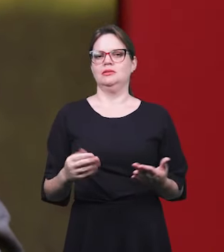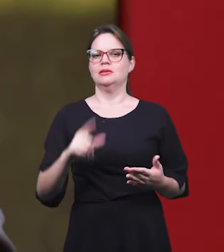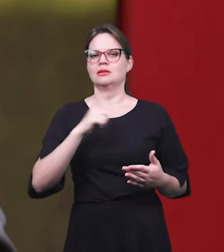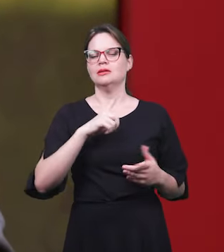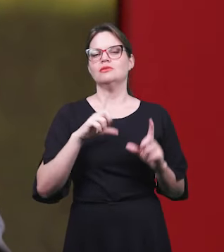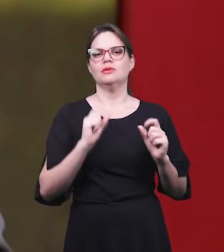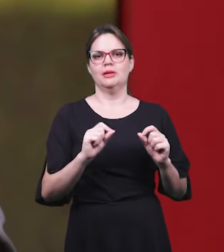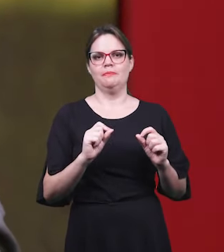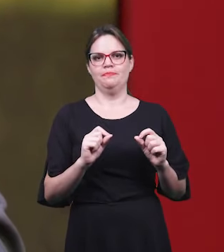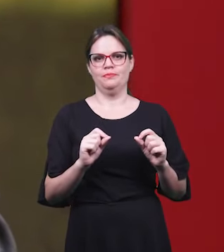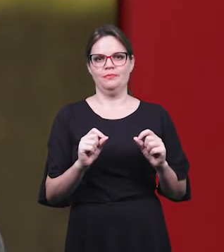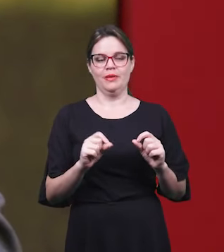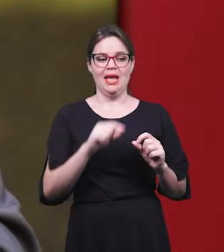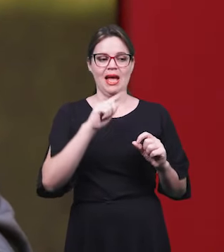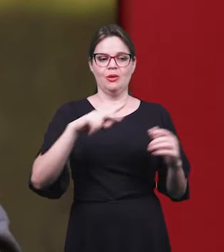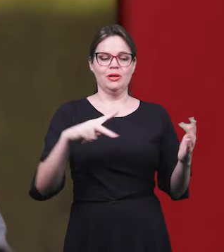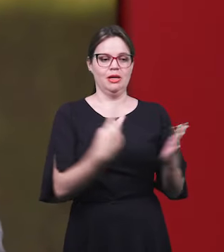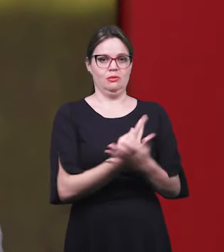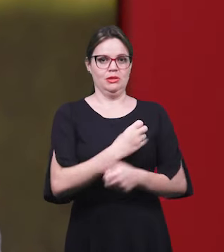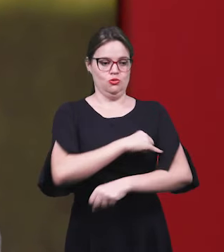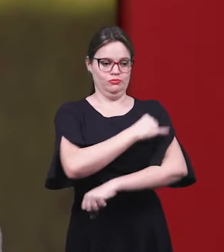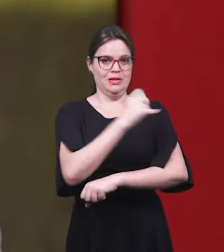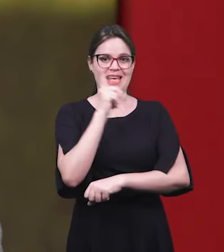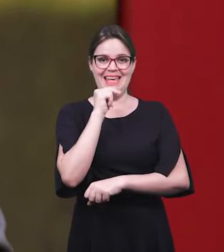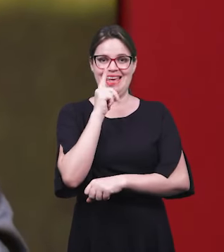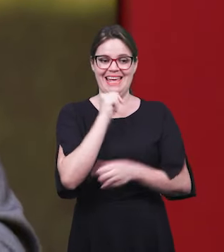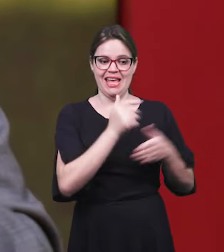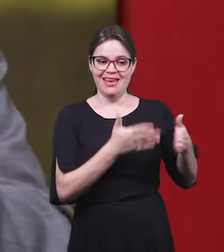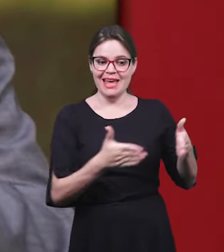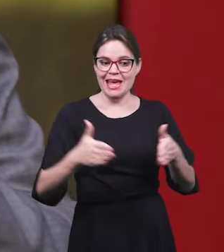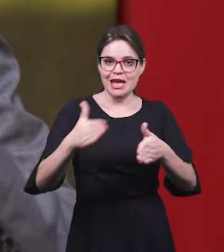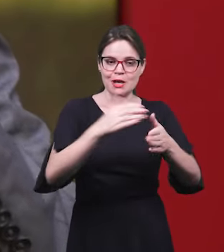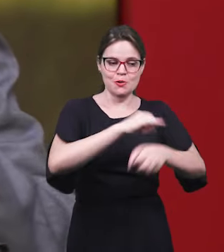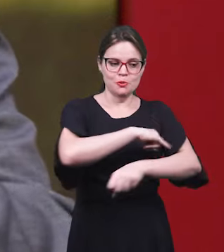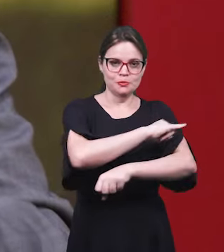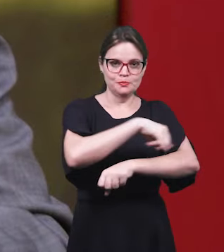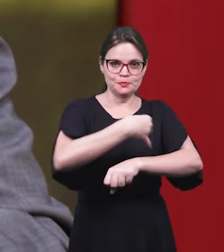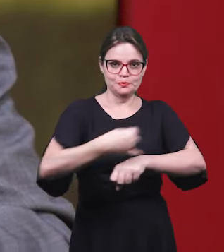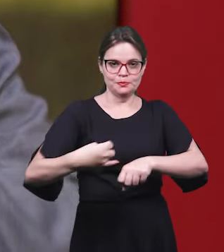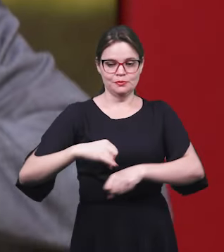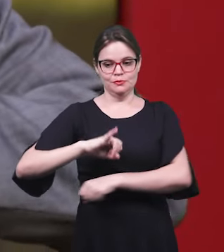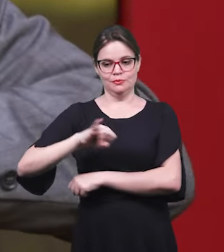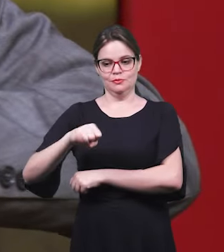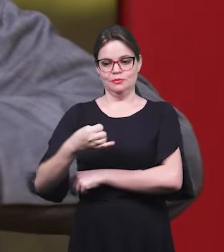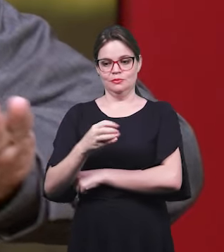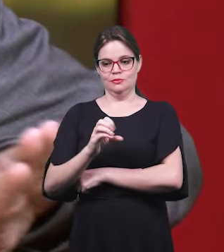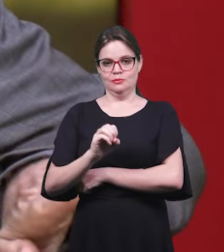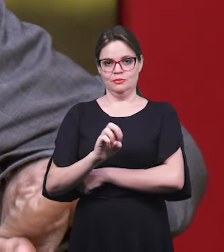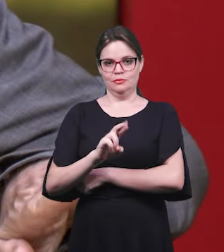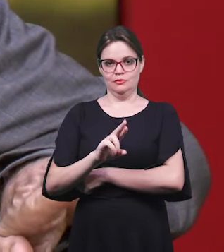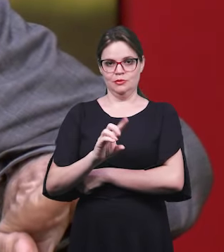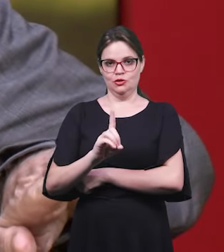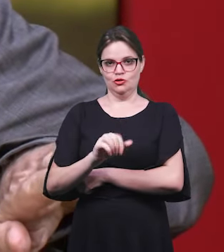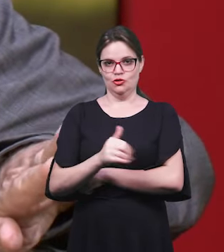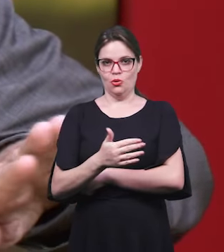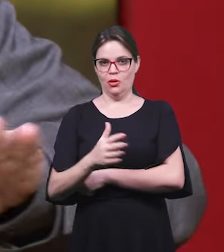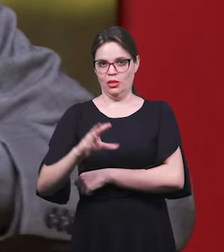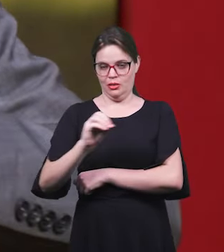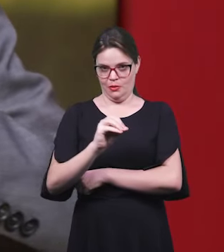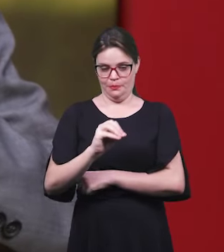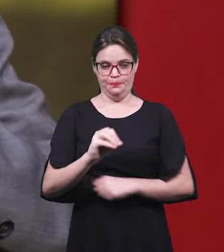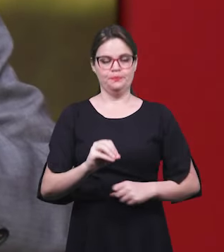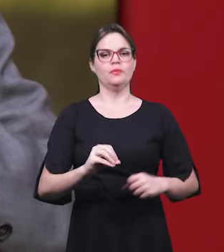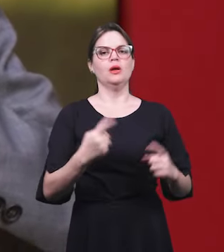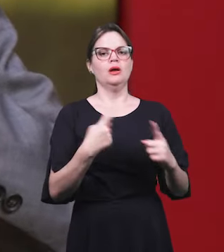Israel enfrentou depois que atravessou o Jordão. Eles atravessaram o Mar Vermelho, Egito ficou para